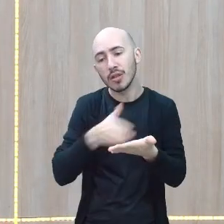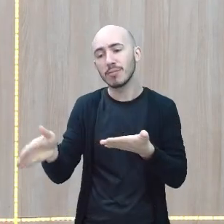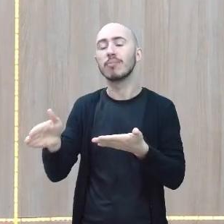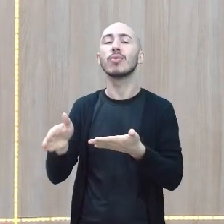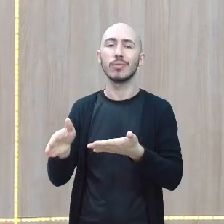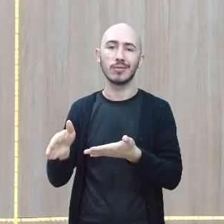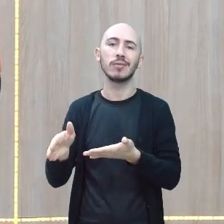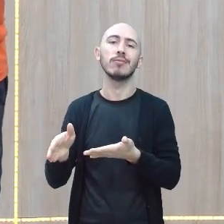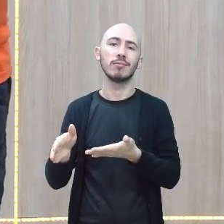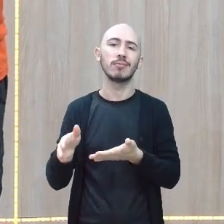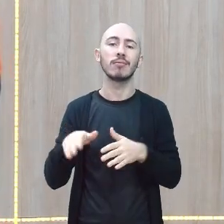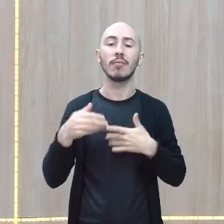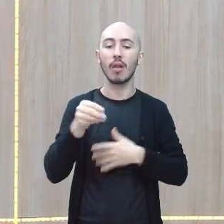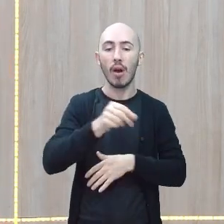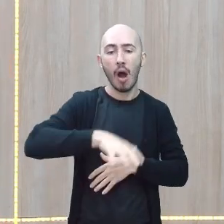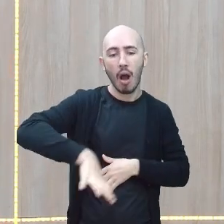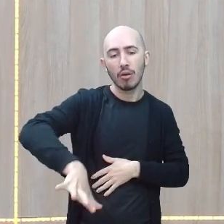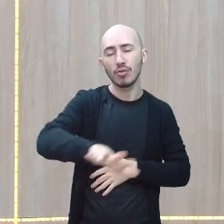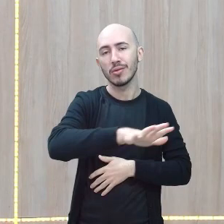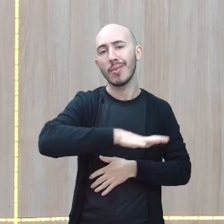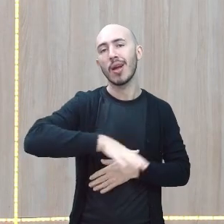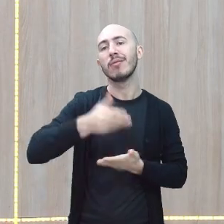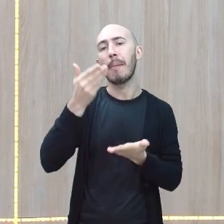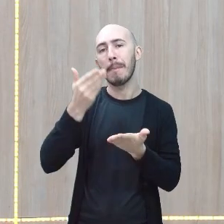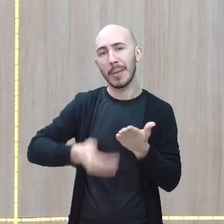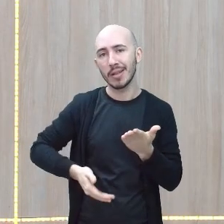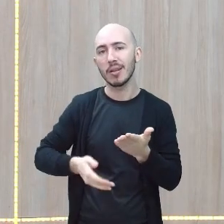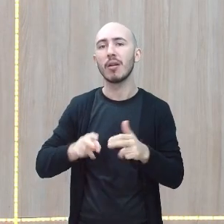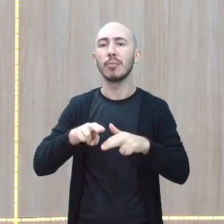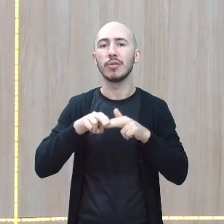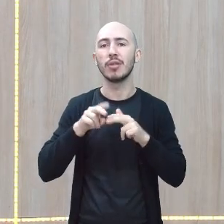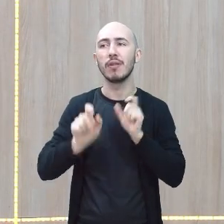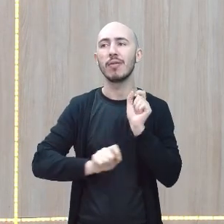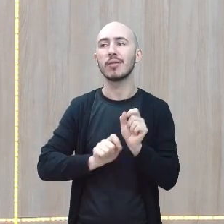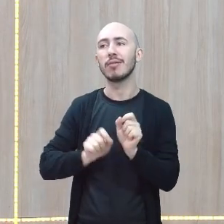perdendo a sua terra para outras pessoas que